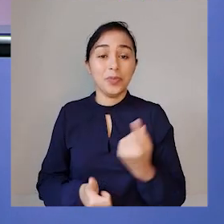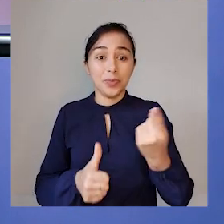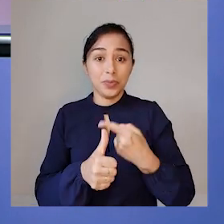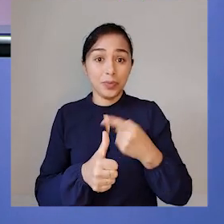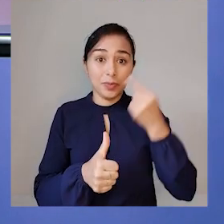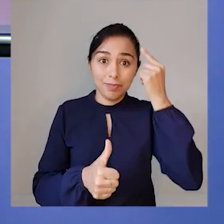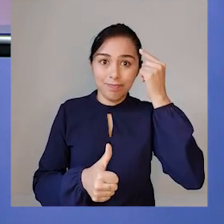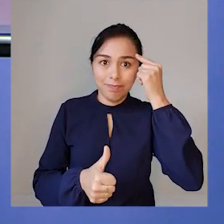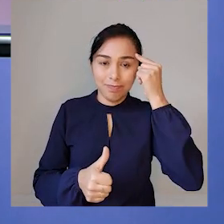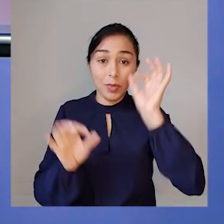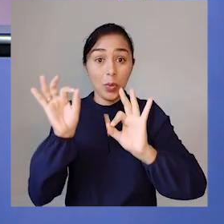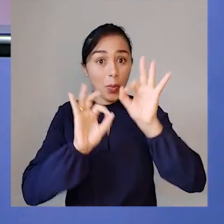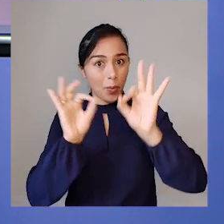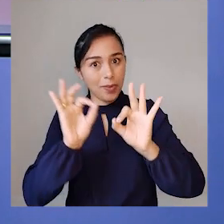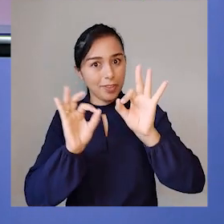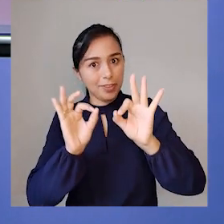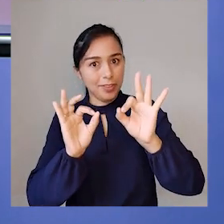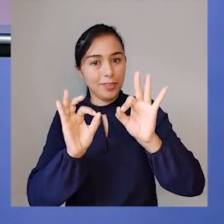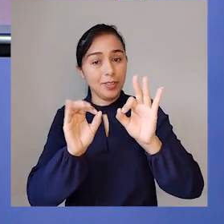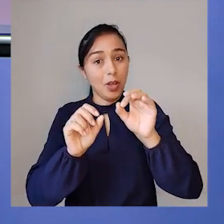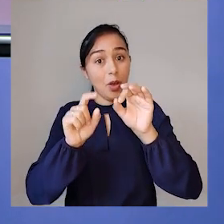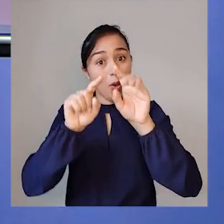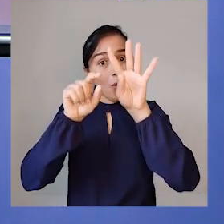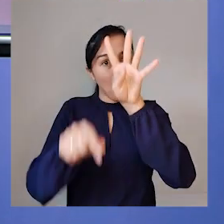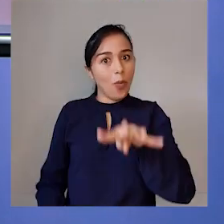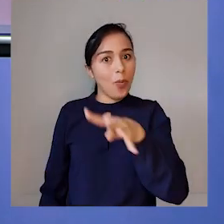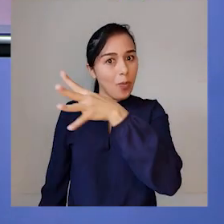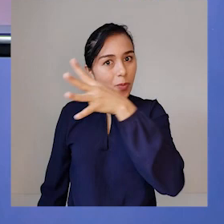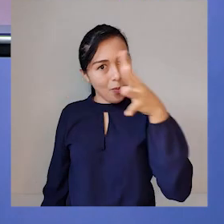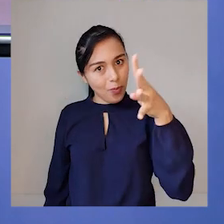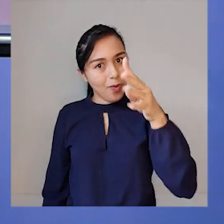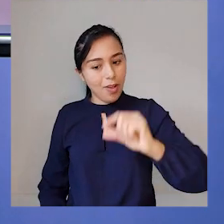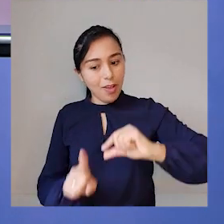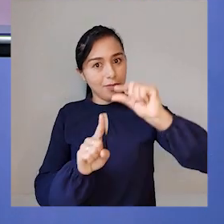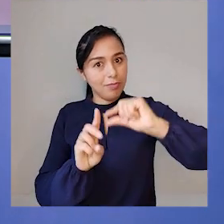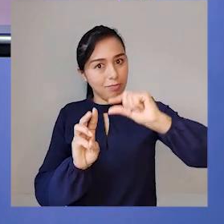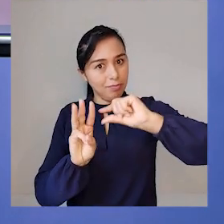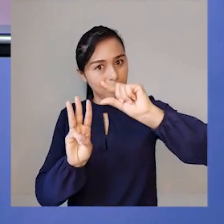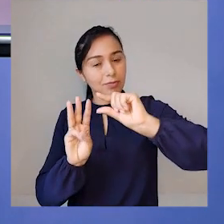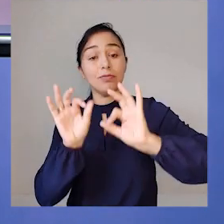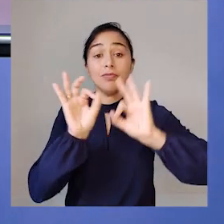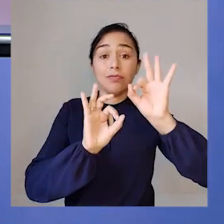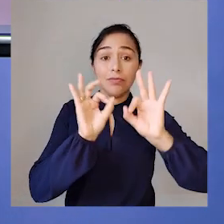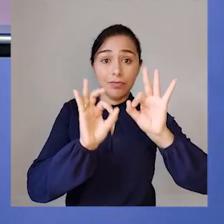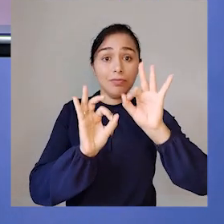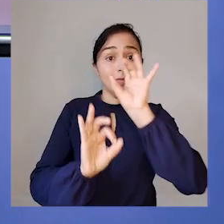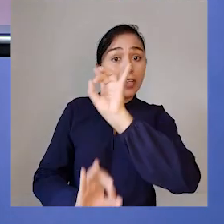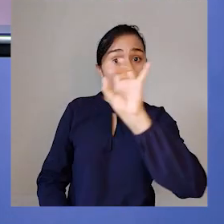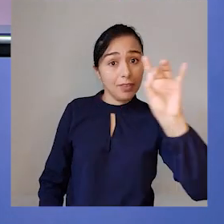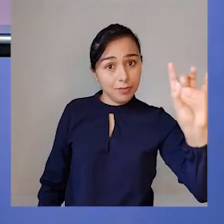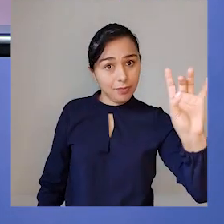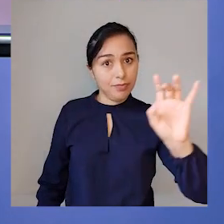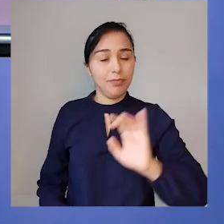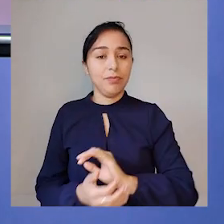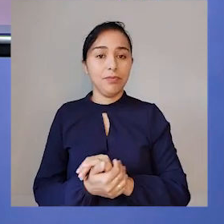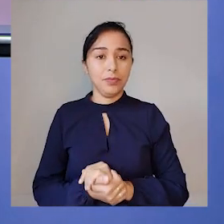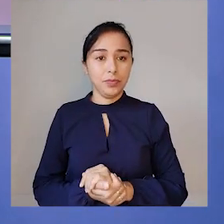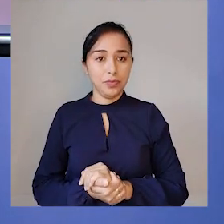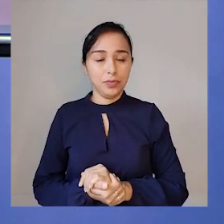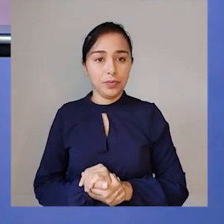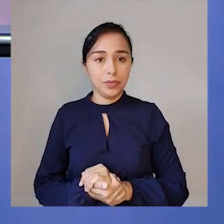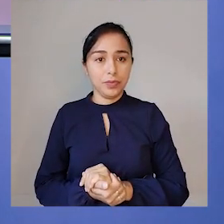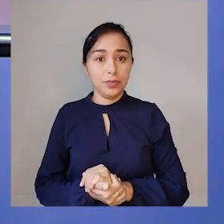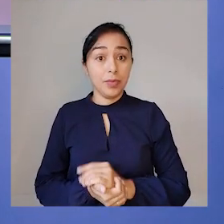pensar aqui no quadro de ordens e classes e nós vamos distribuir cada algarismo dentro da sua